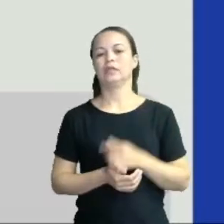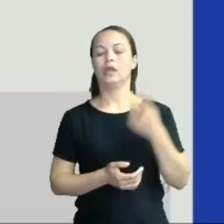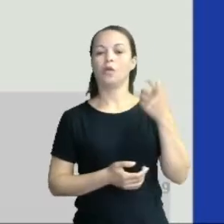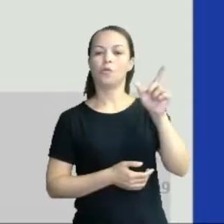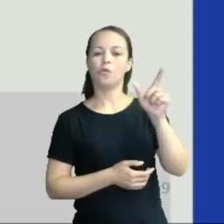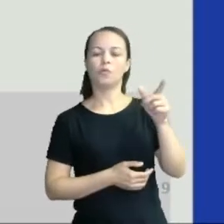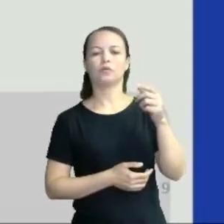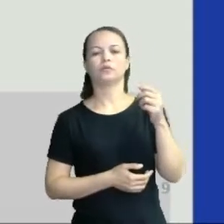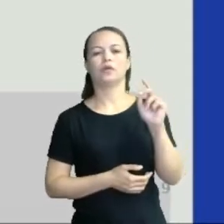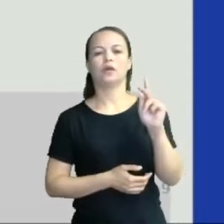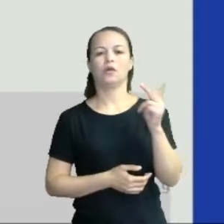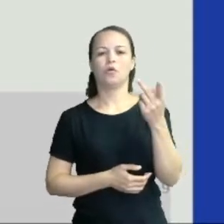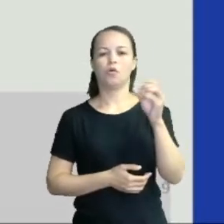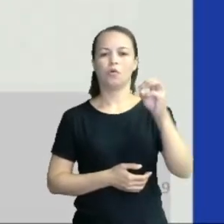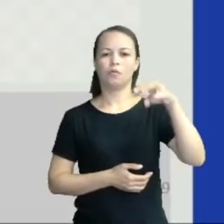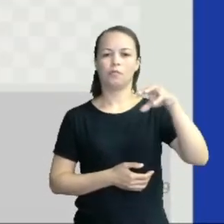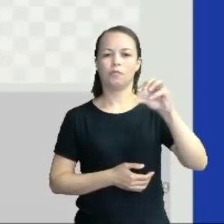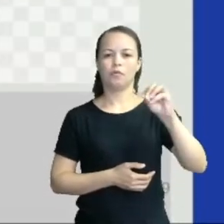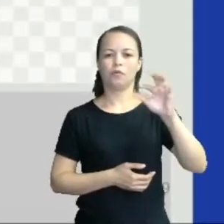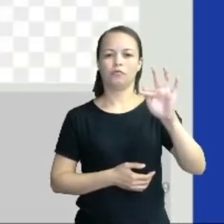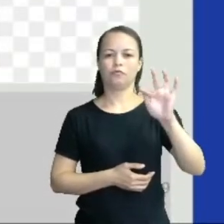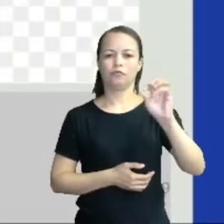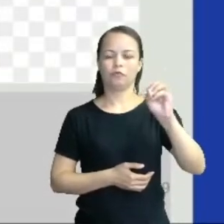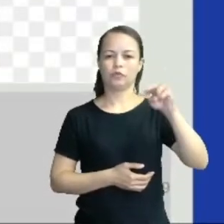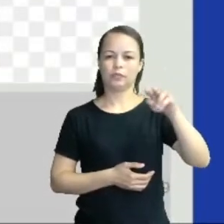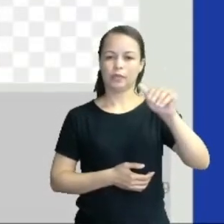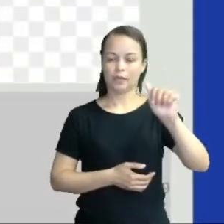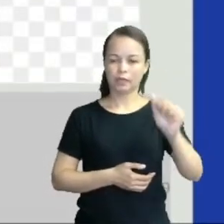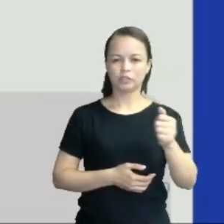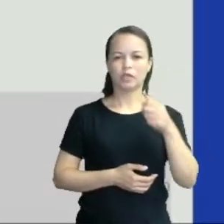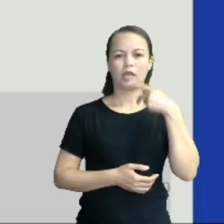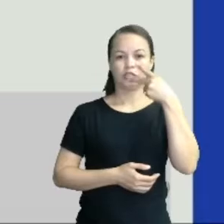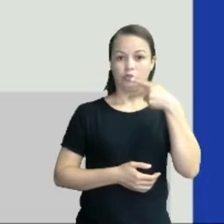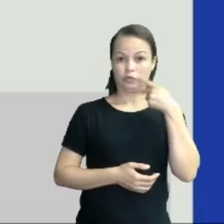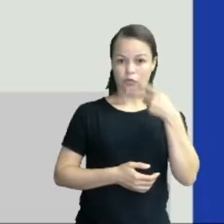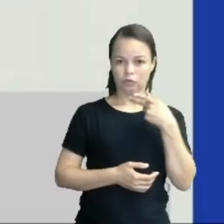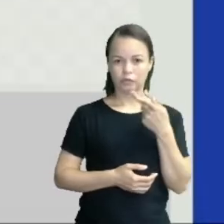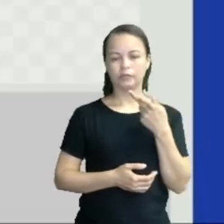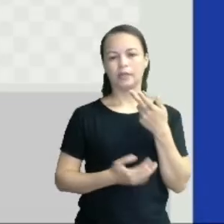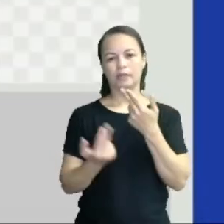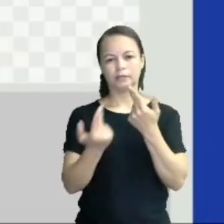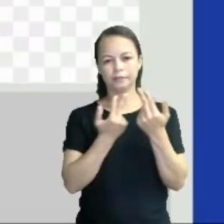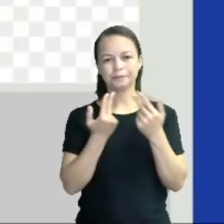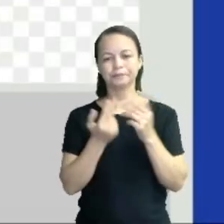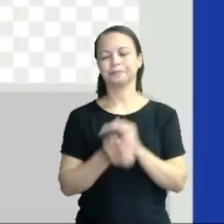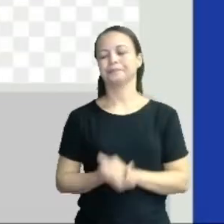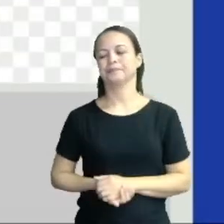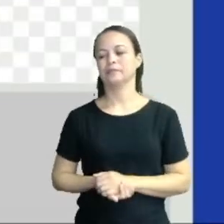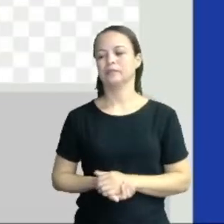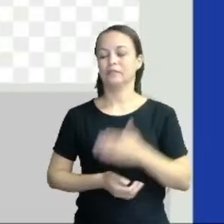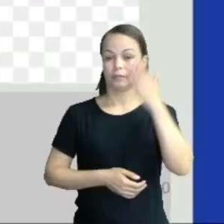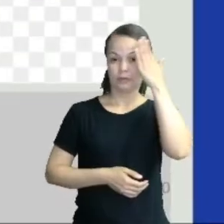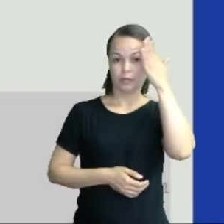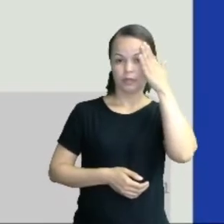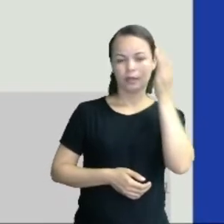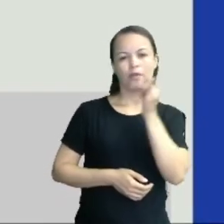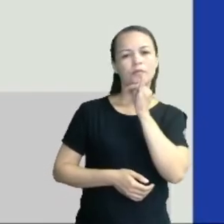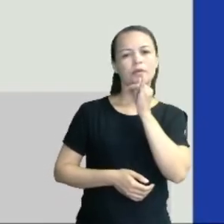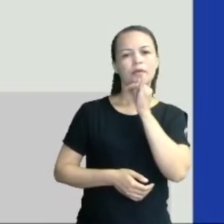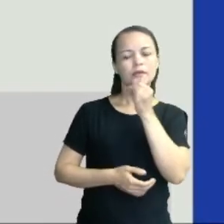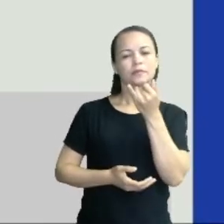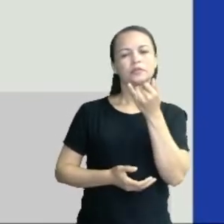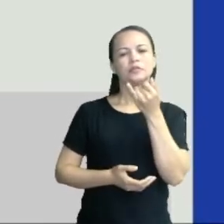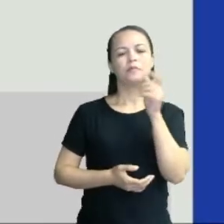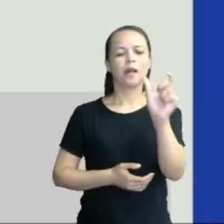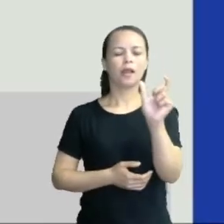sonoridade. Não se esqueçam disso. Então, vamos entender, com um exemplo de palavras,